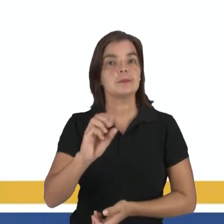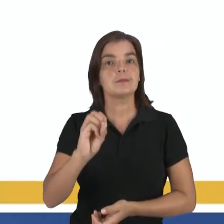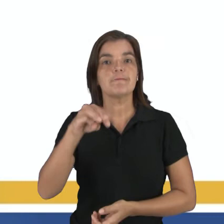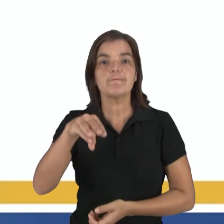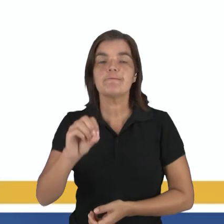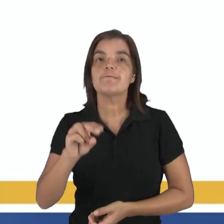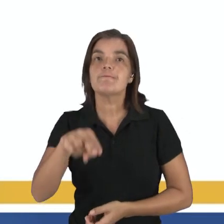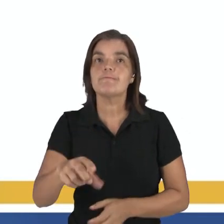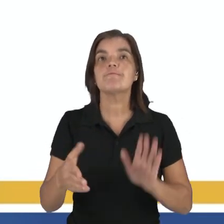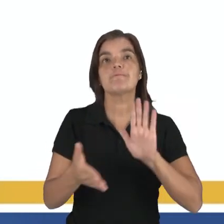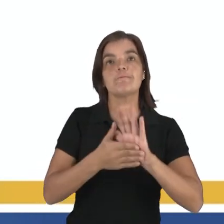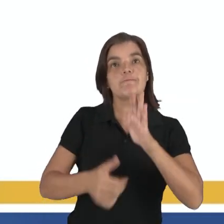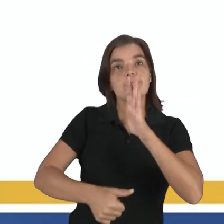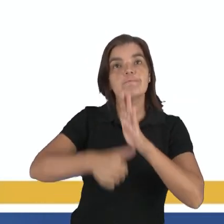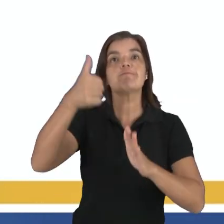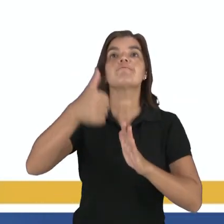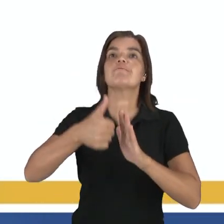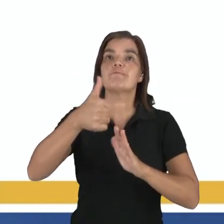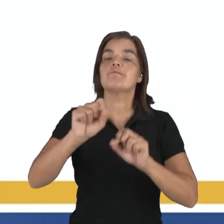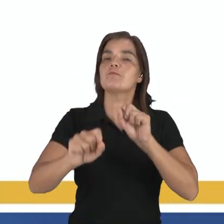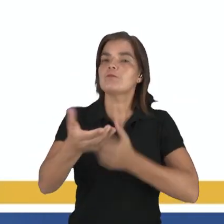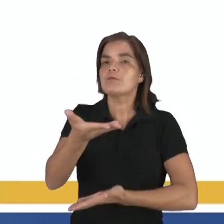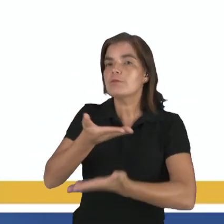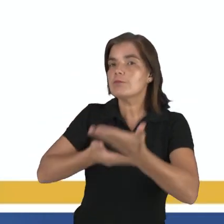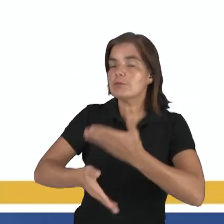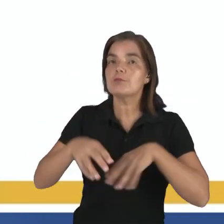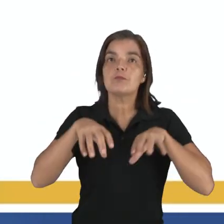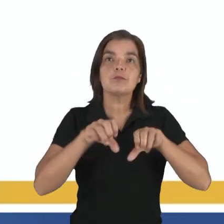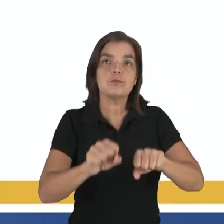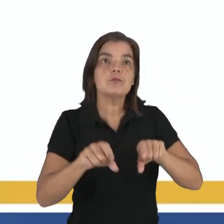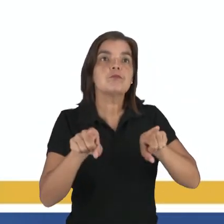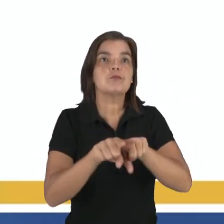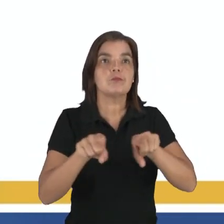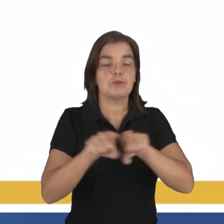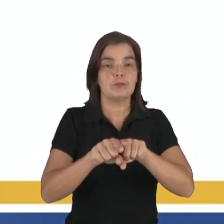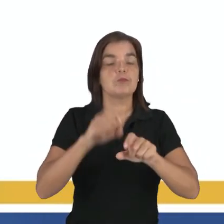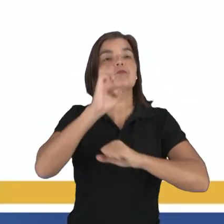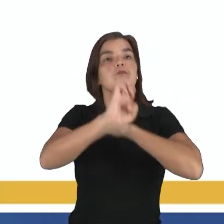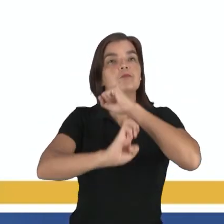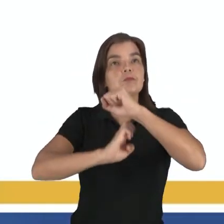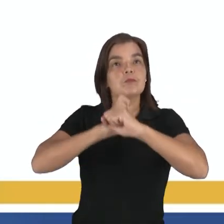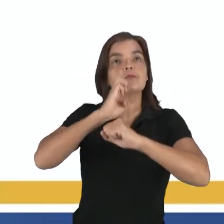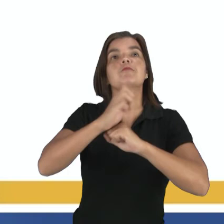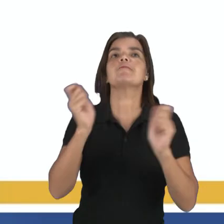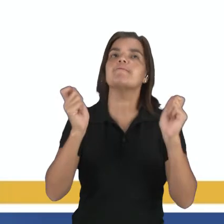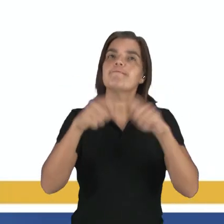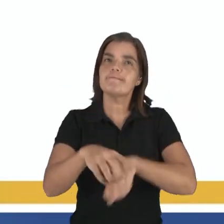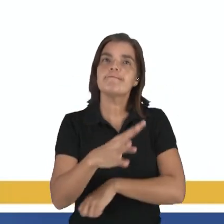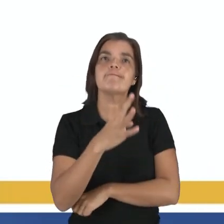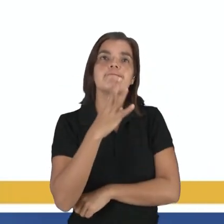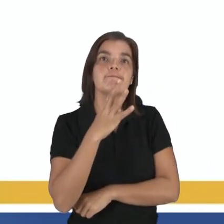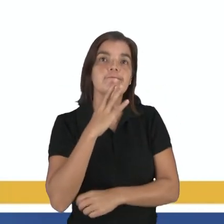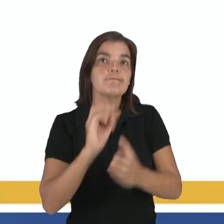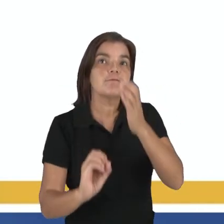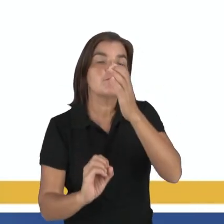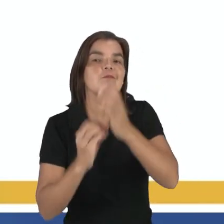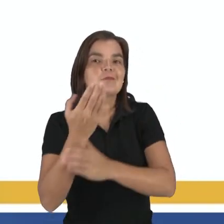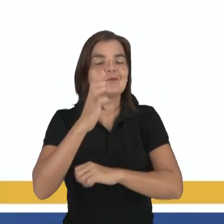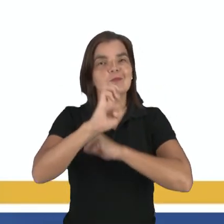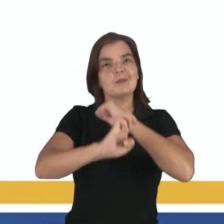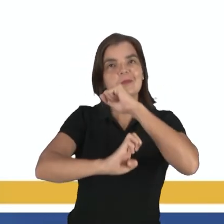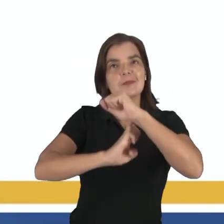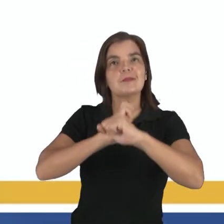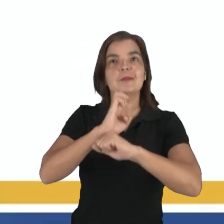Thomson determinou pela primeira vez a relação entre massa e a carga do elétron, o que pode ser considerado